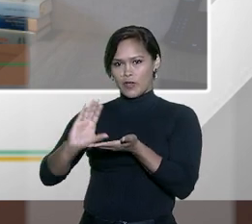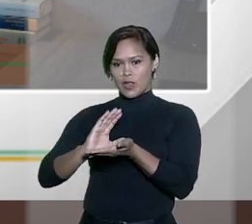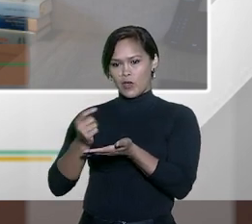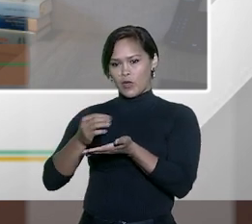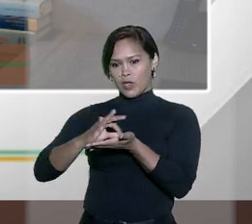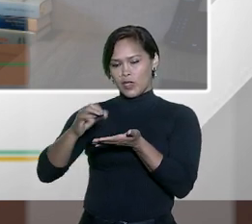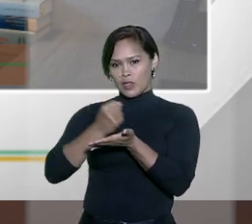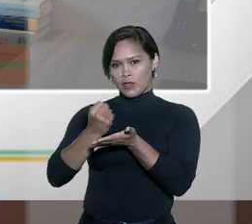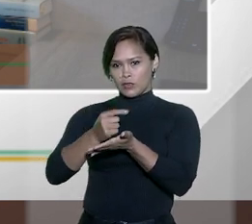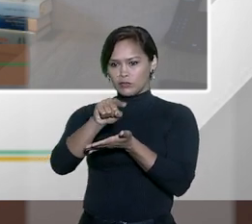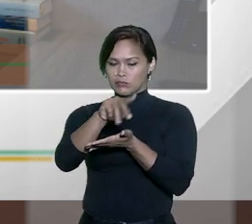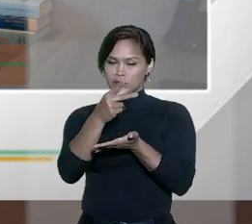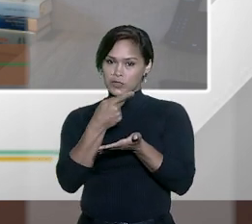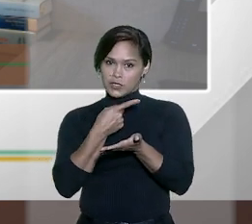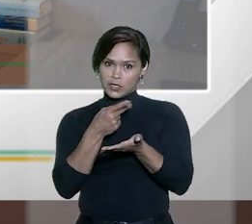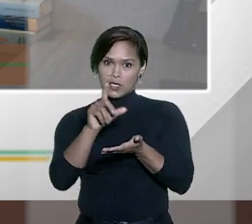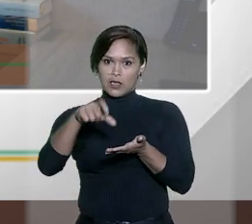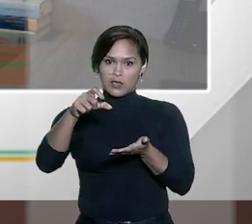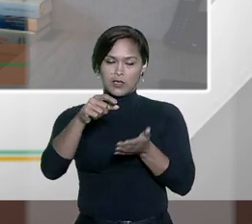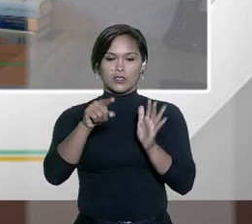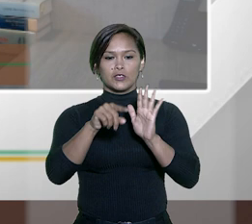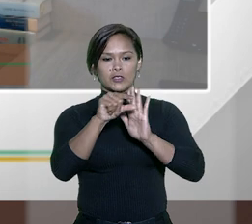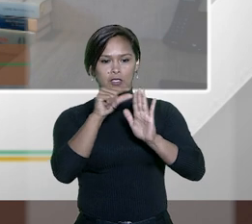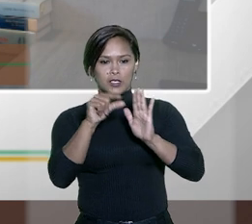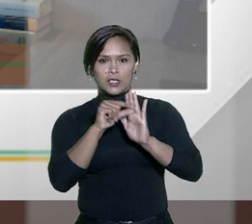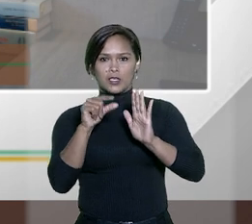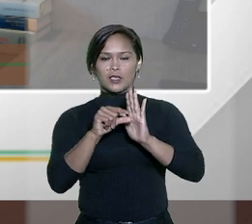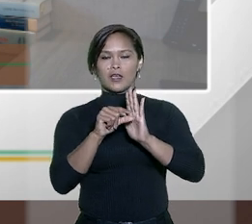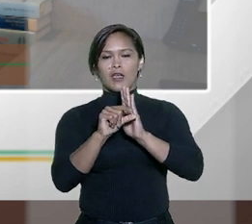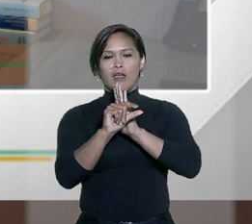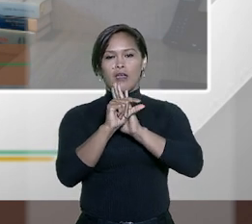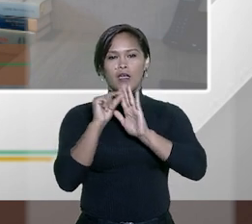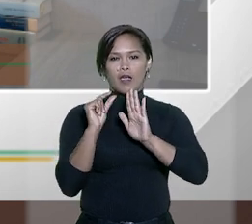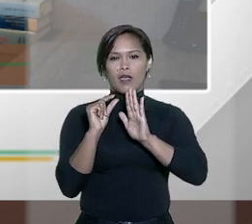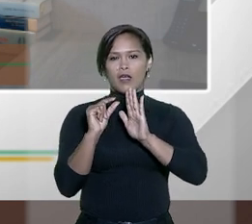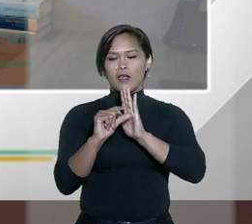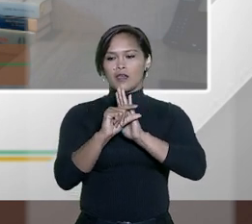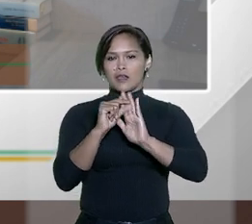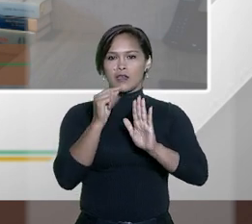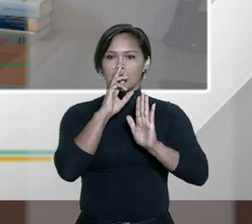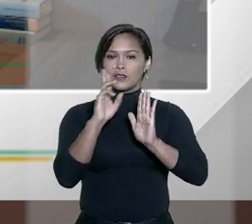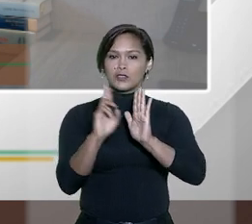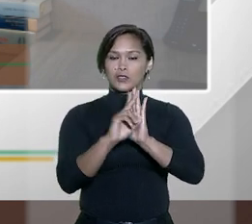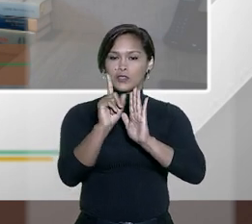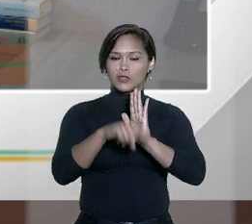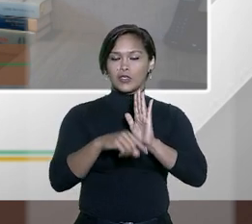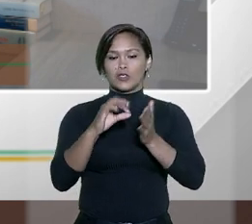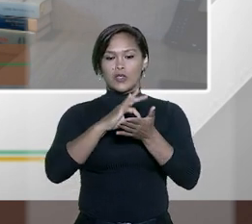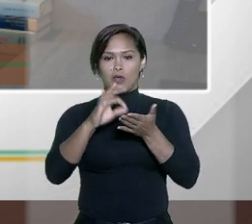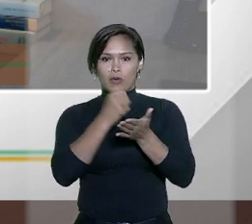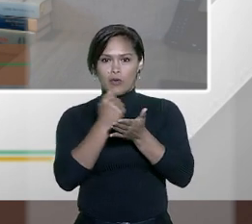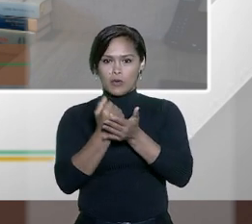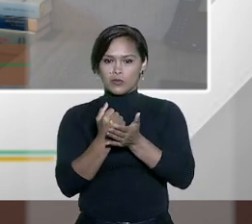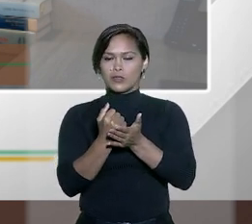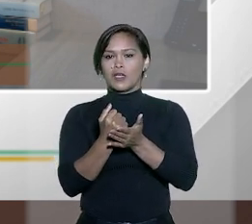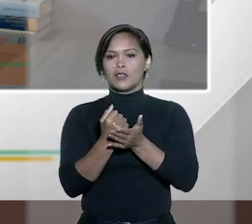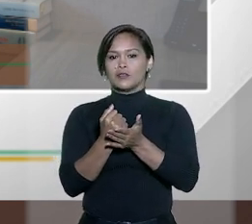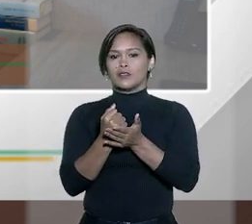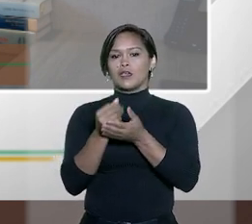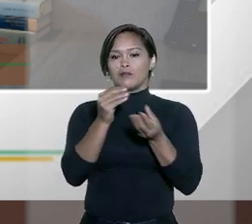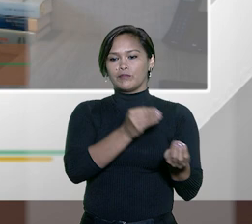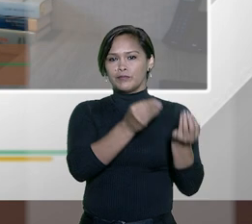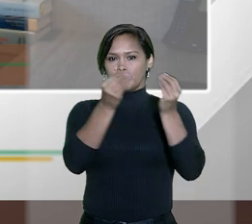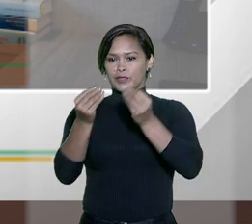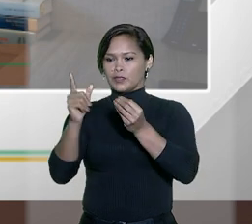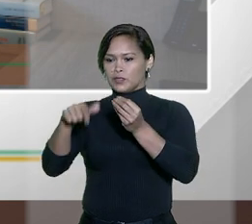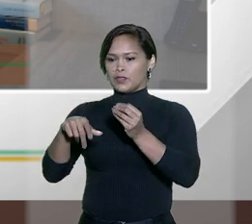ele negociou aquele crédito, né? Então, é uma cláusula que a gente chama cláusula, né, resolutória, de que o contrato de cessão, então, a